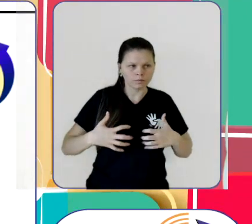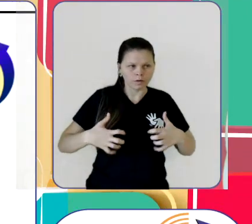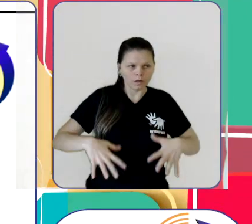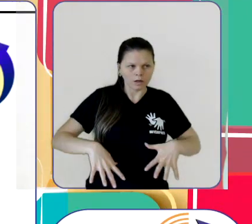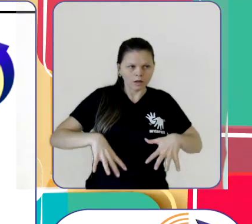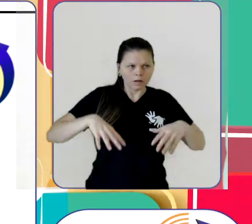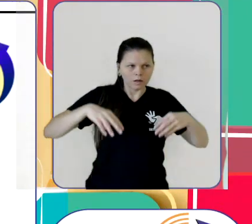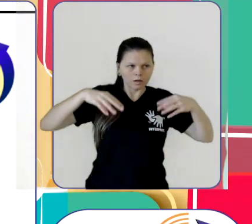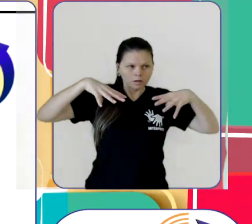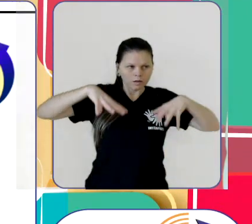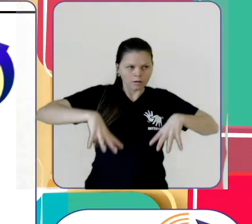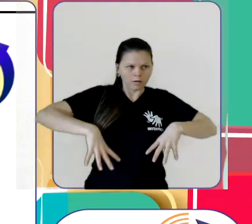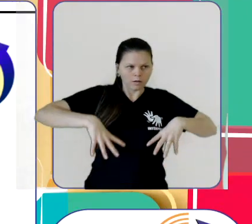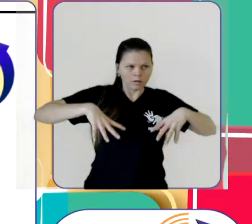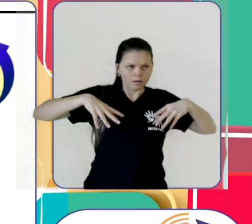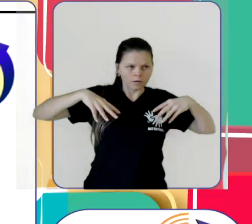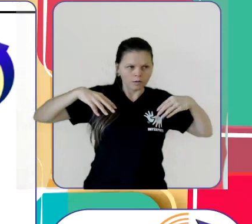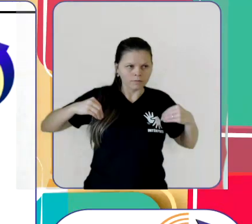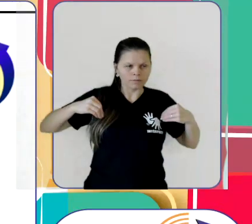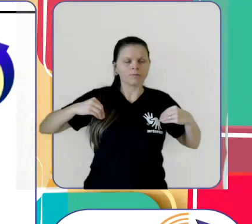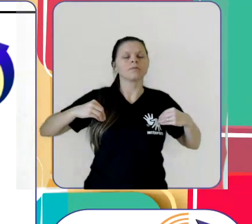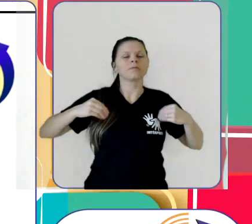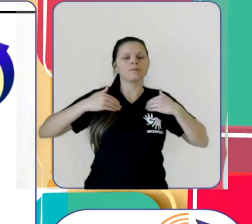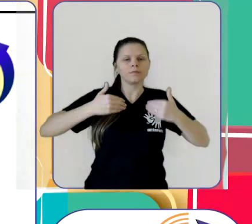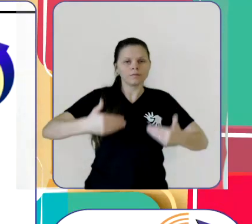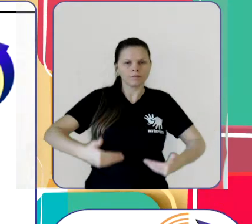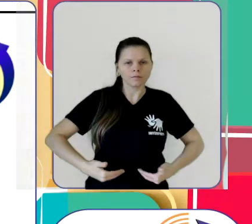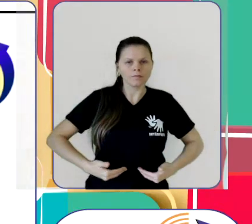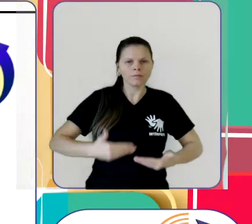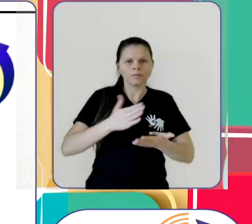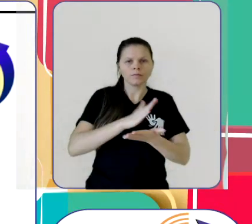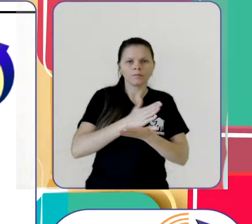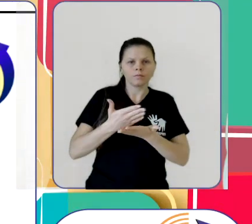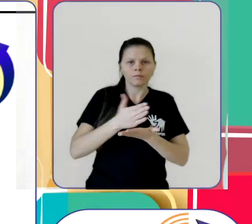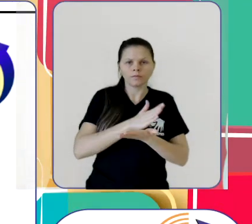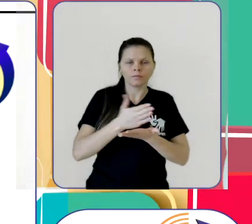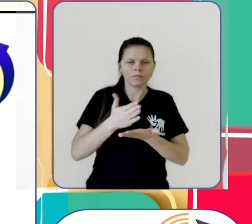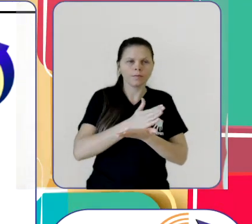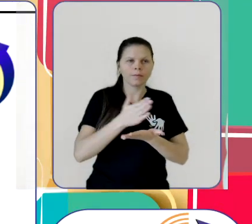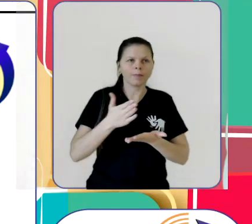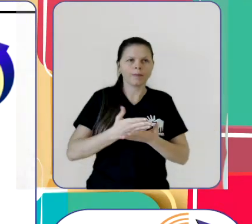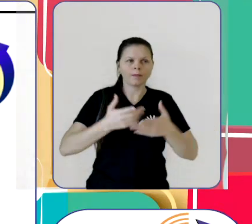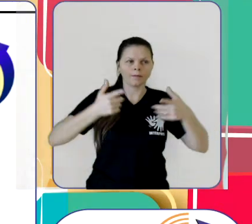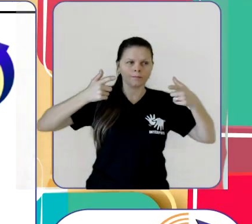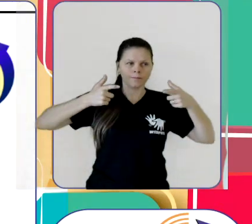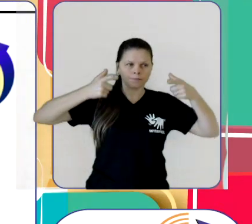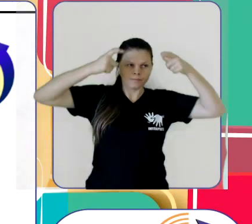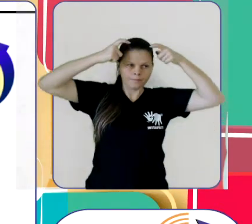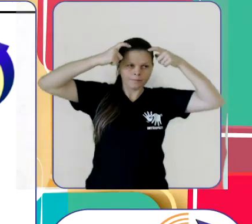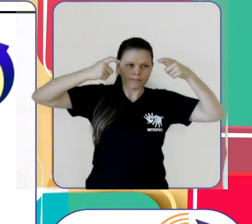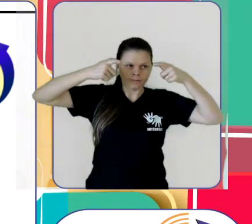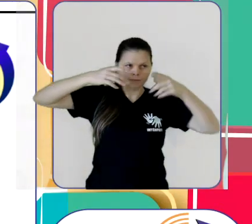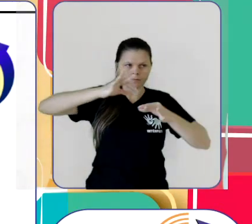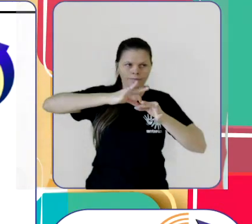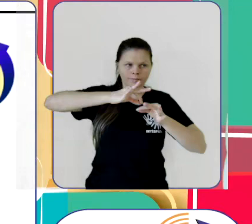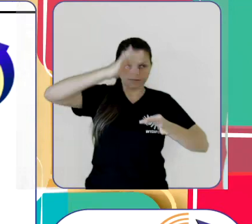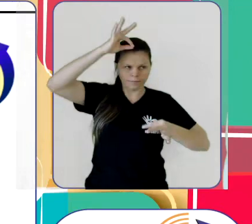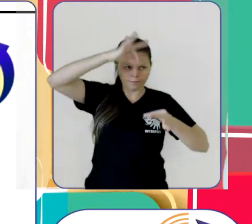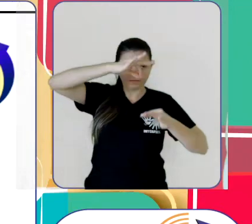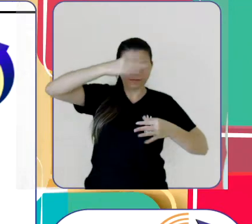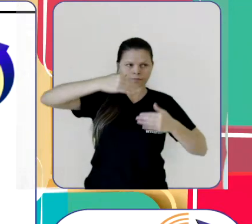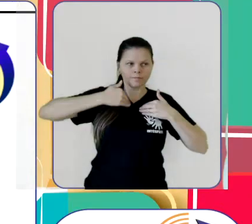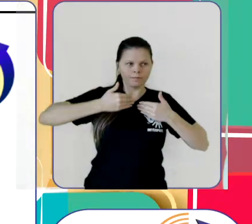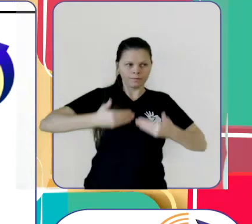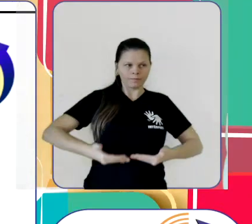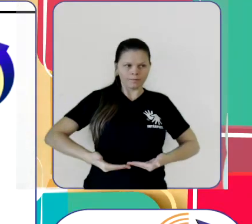corpo. Se divide em partes: esqueleto axial, que é a cabeça, a coluna vertebral e o nosso tórax.